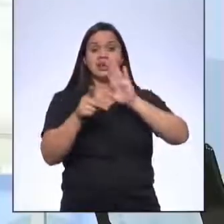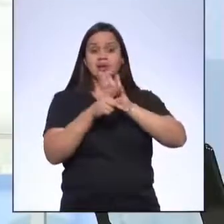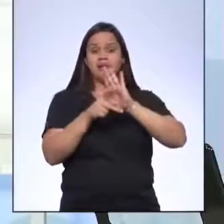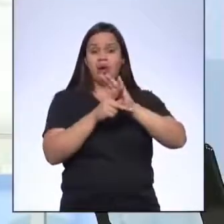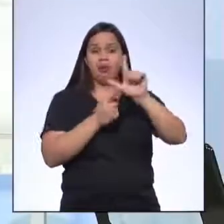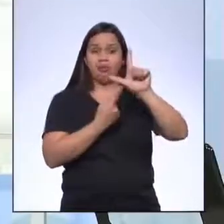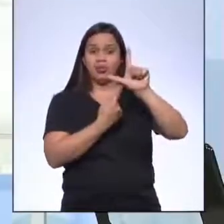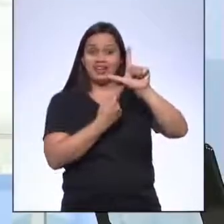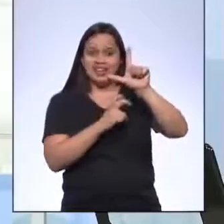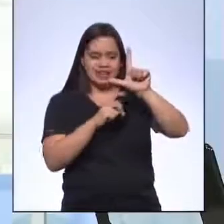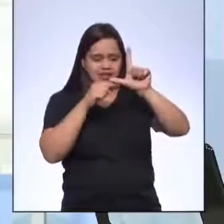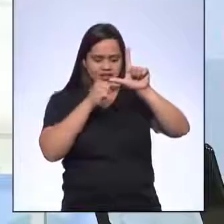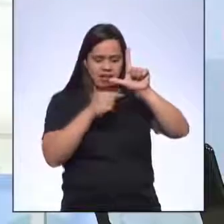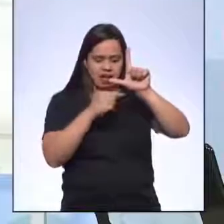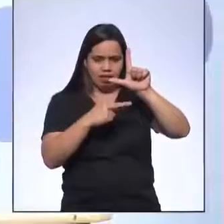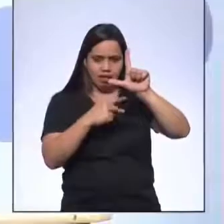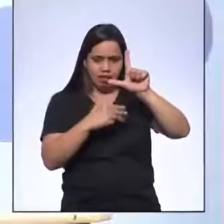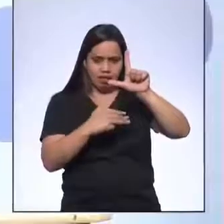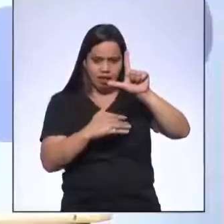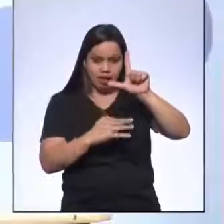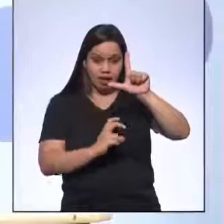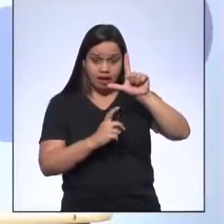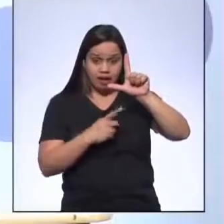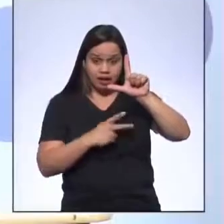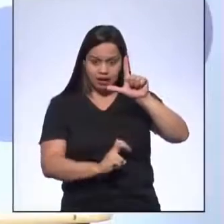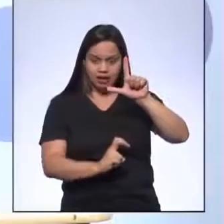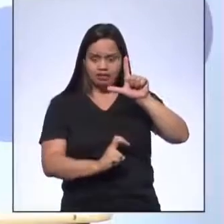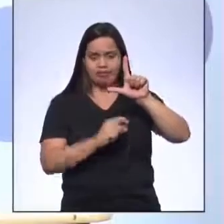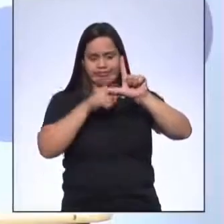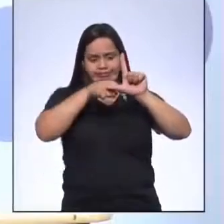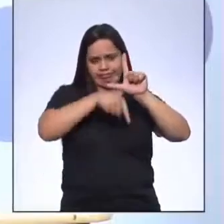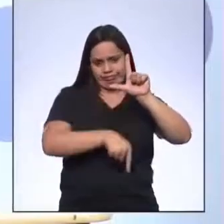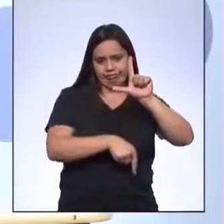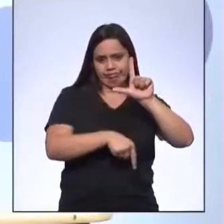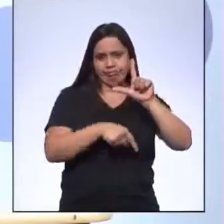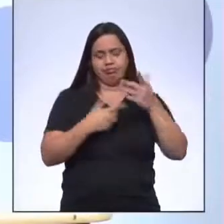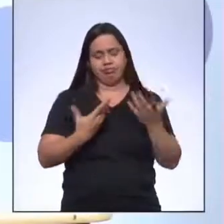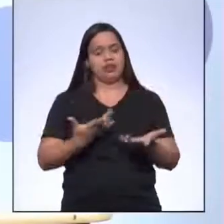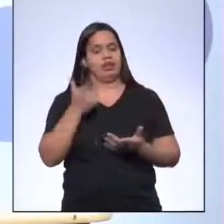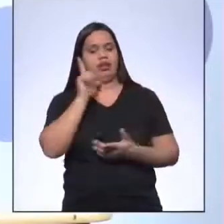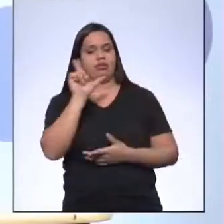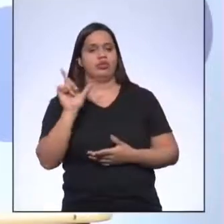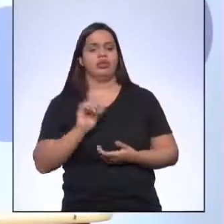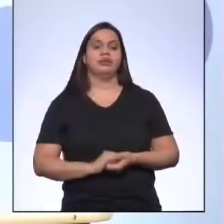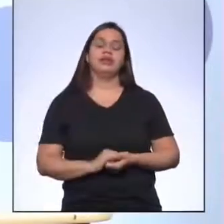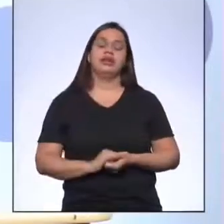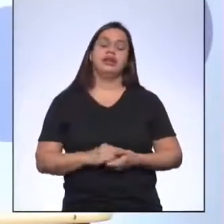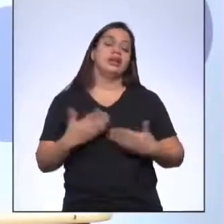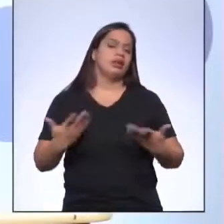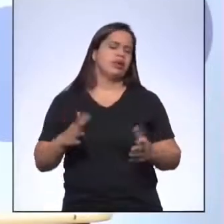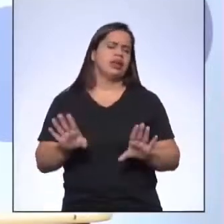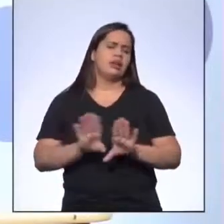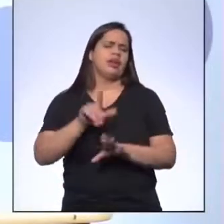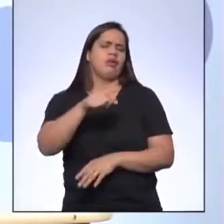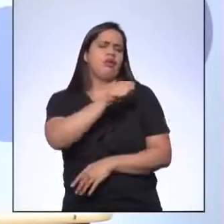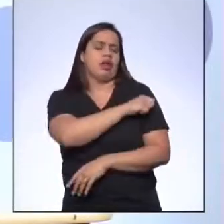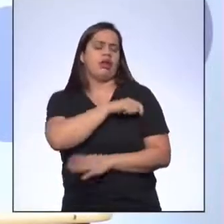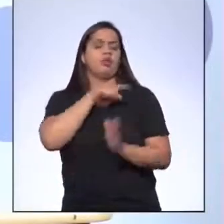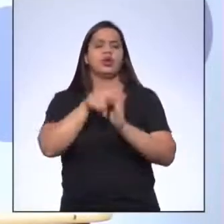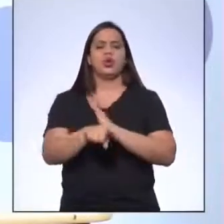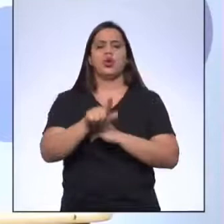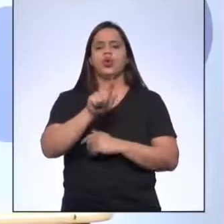representação lá embaixo correta o Gustavo perguntou aqui e é interessante talvez pode ser a dúvida de muitos é